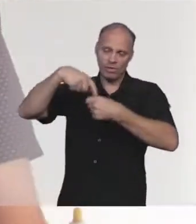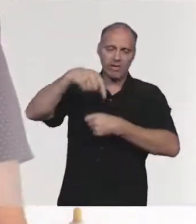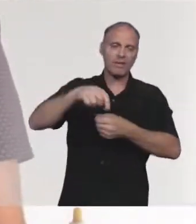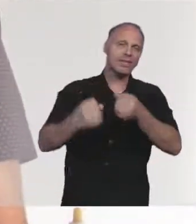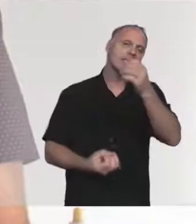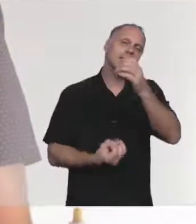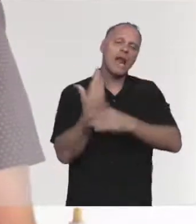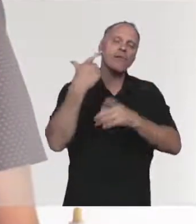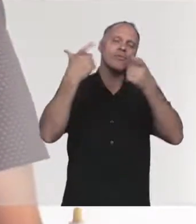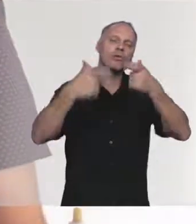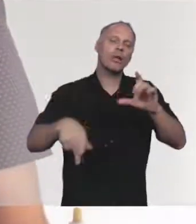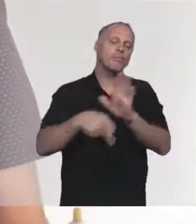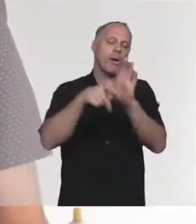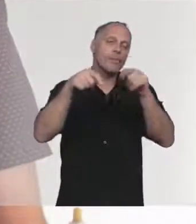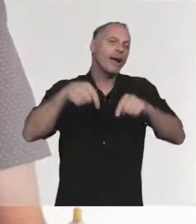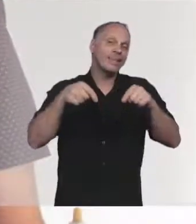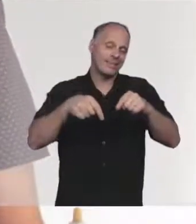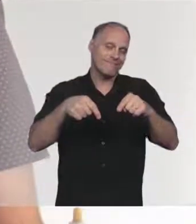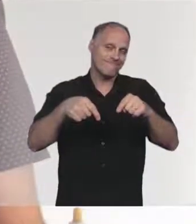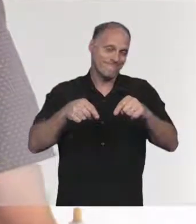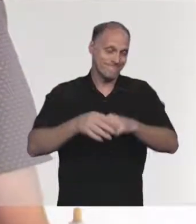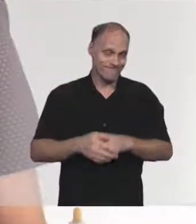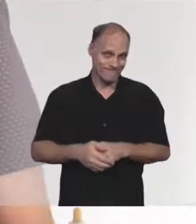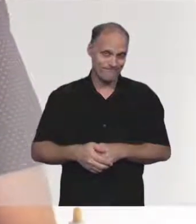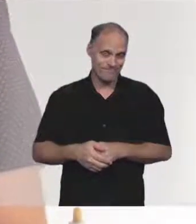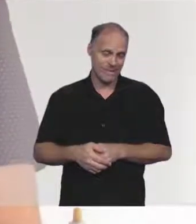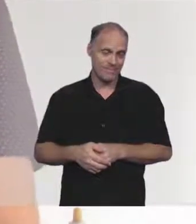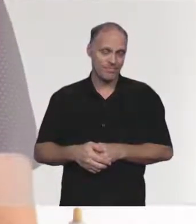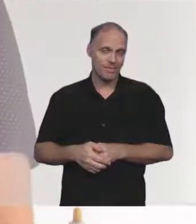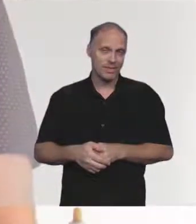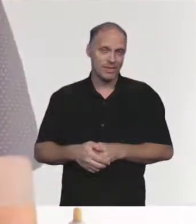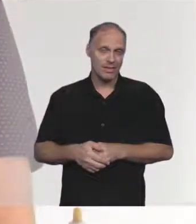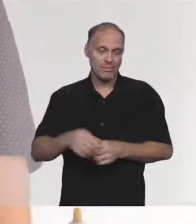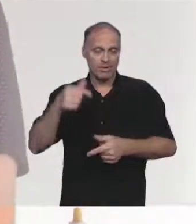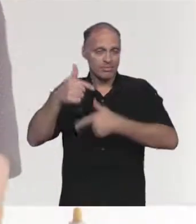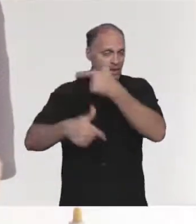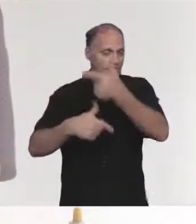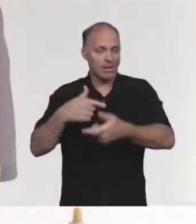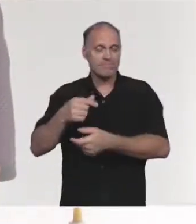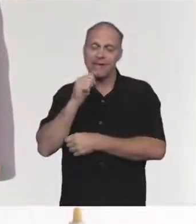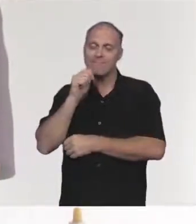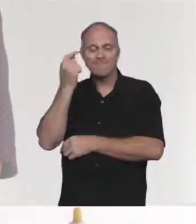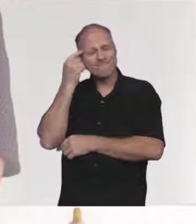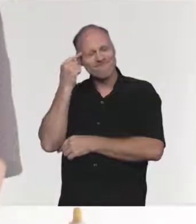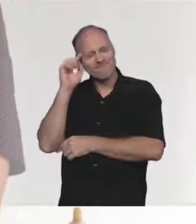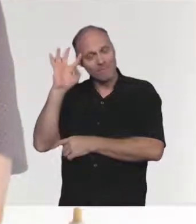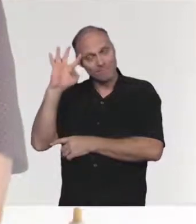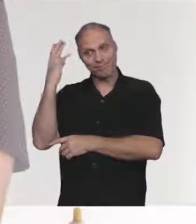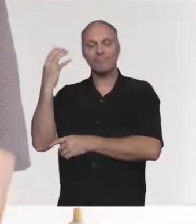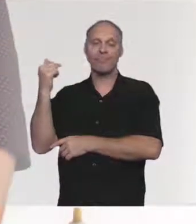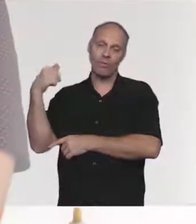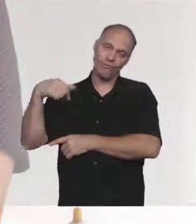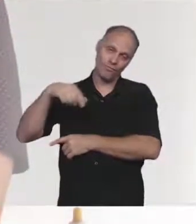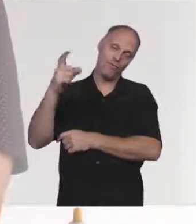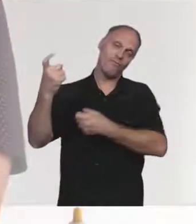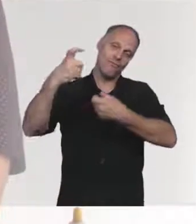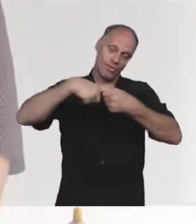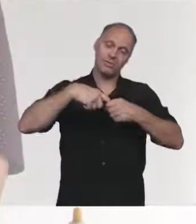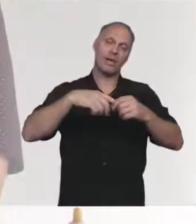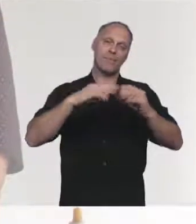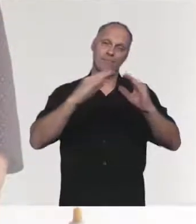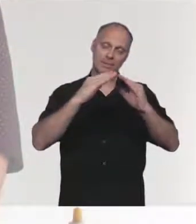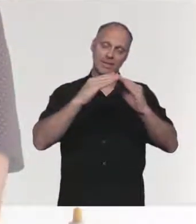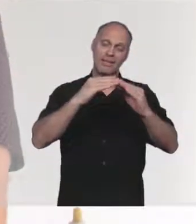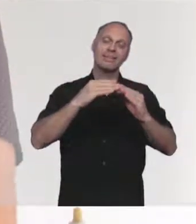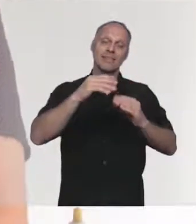e construía um espaço para criar. Então eu decidi voltar até